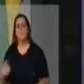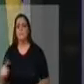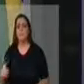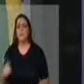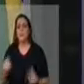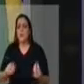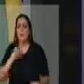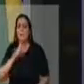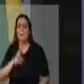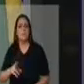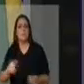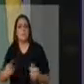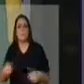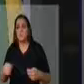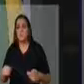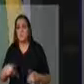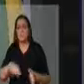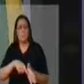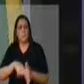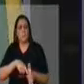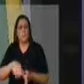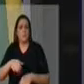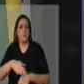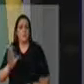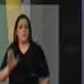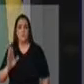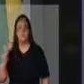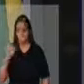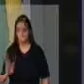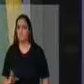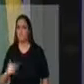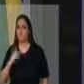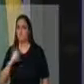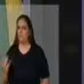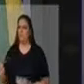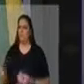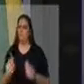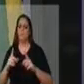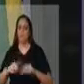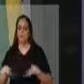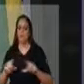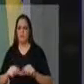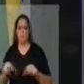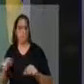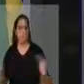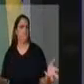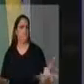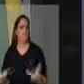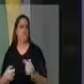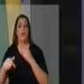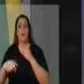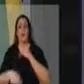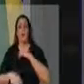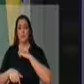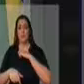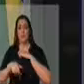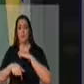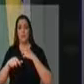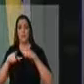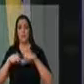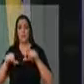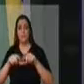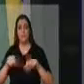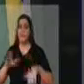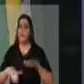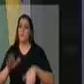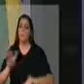Nós temos um potencial imenso de pesquisadores no Brasil, em Brasília em especial, talvez tenhamos aqui o maior número de pesquisadores